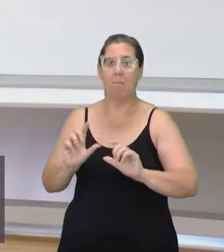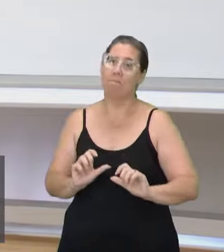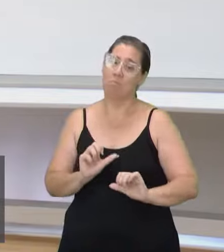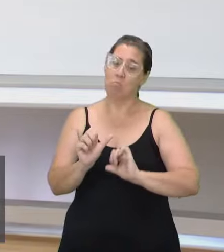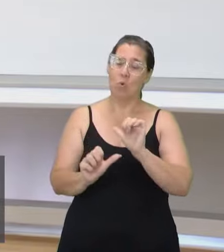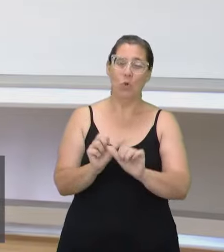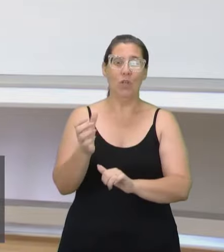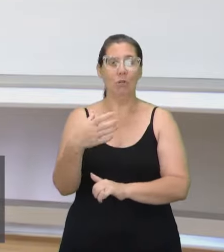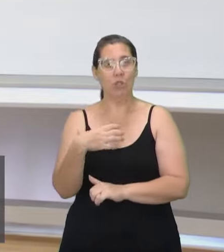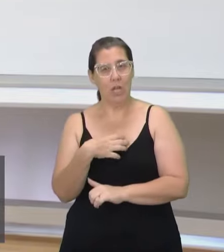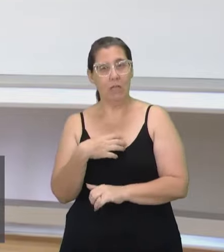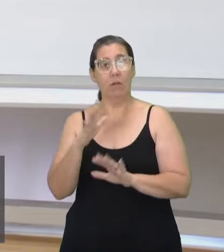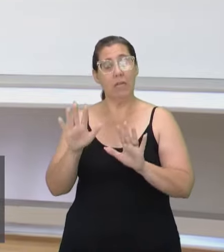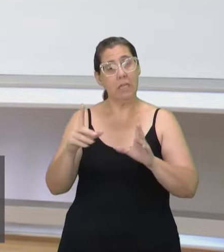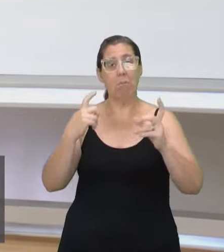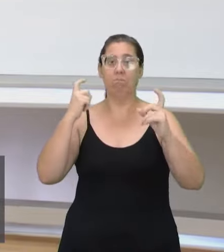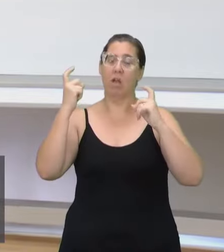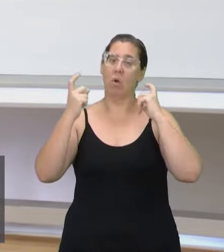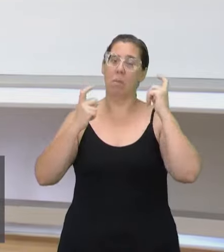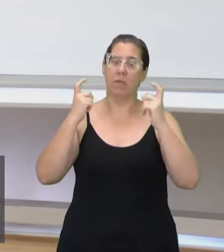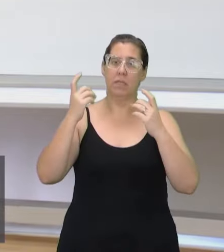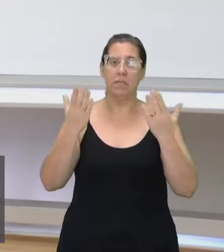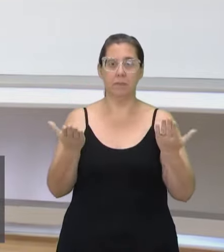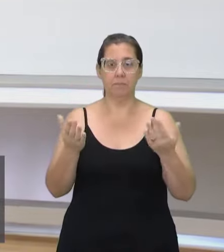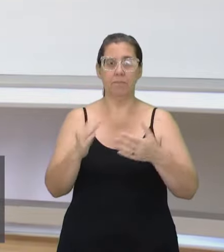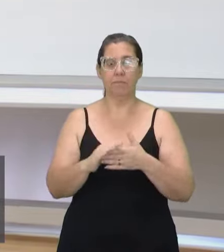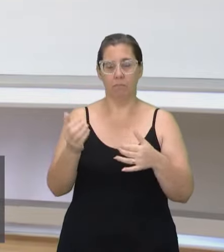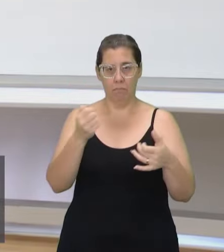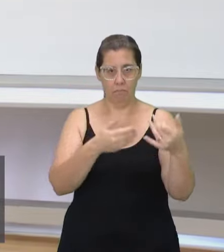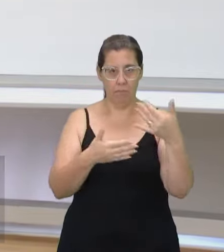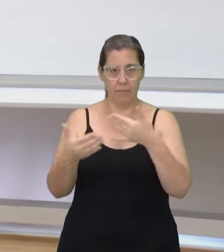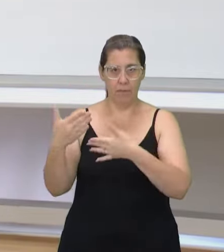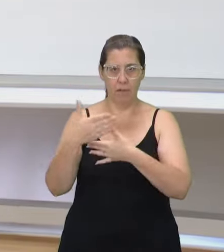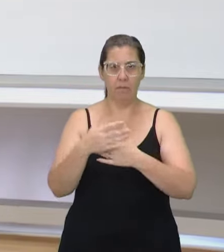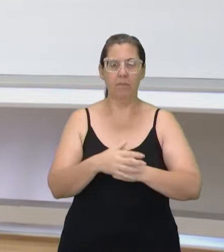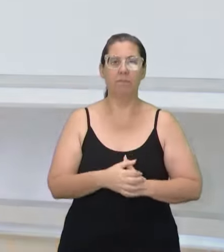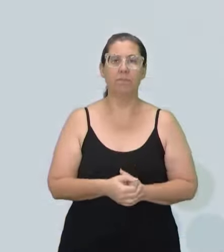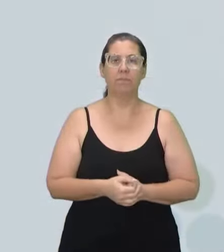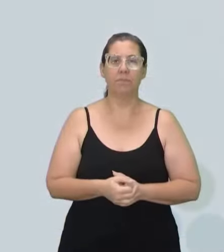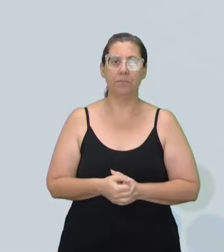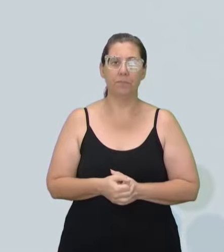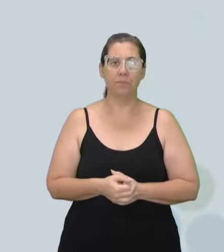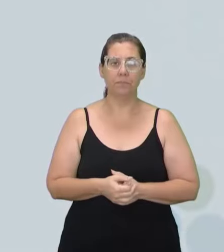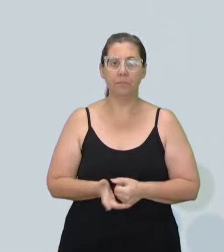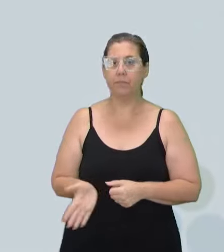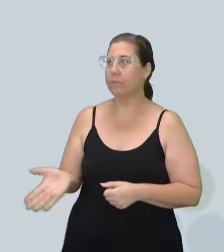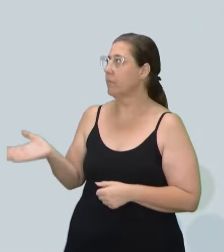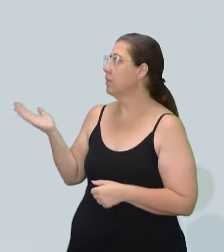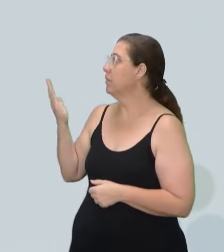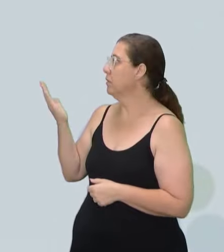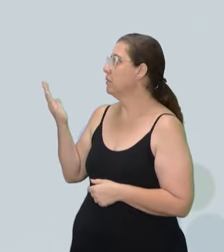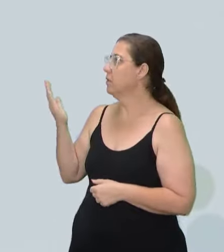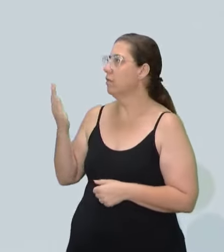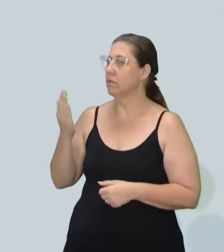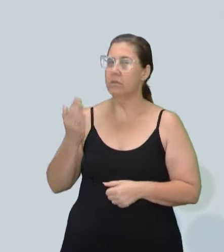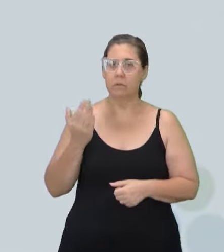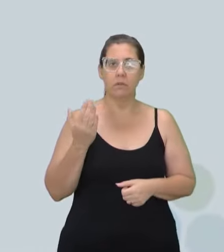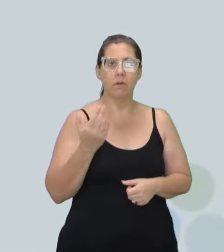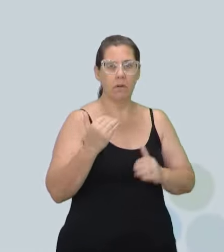um pouquinho essa preocupação. Vamos lá, então, para o próximo slide. Índices de